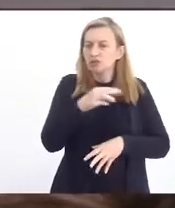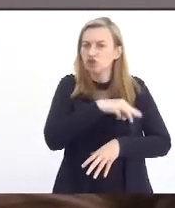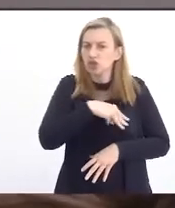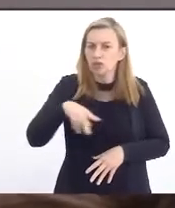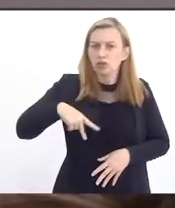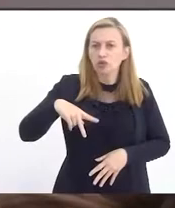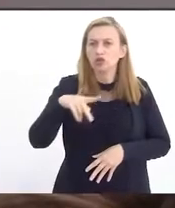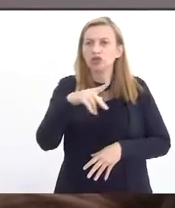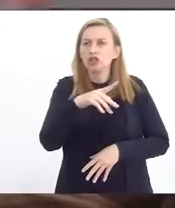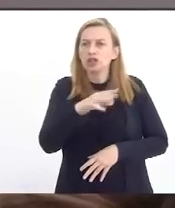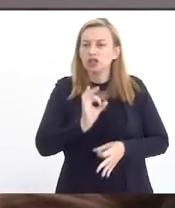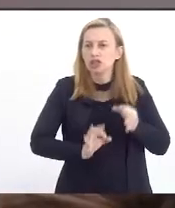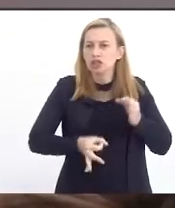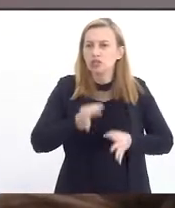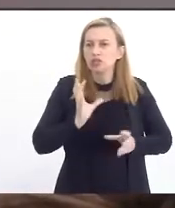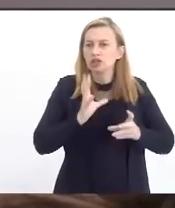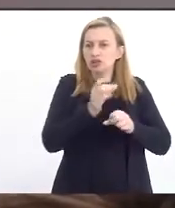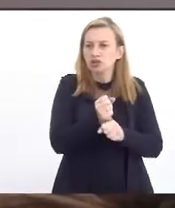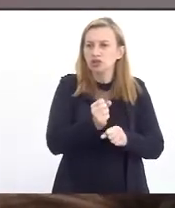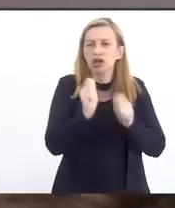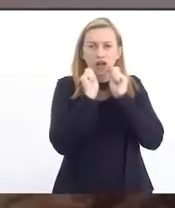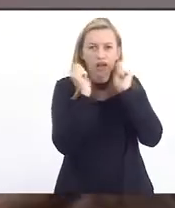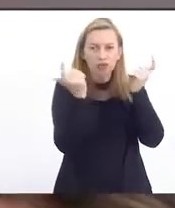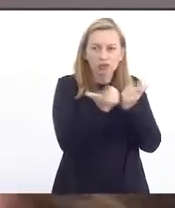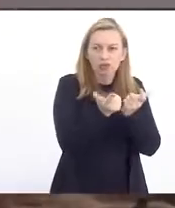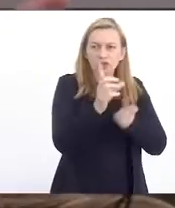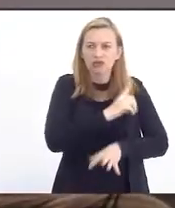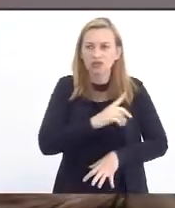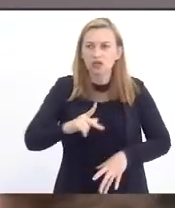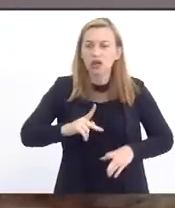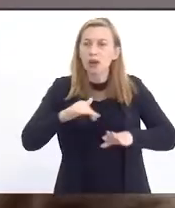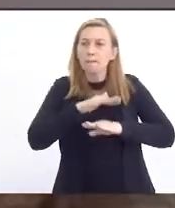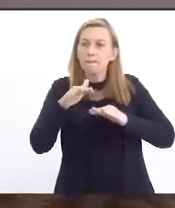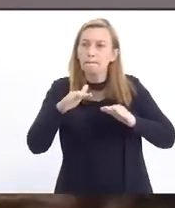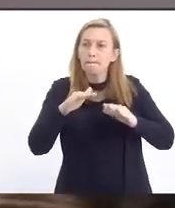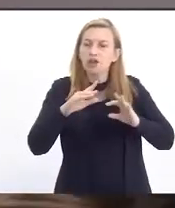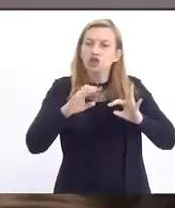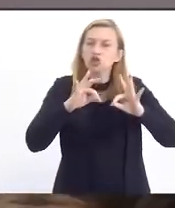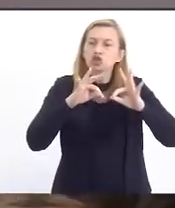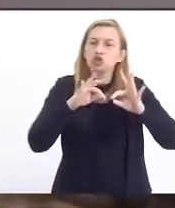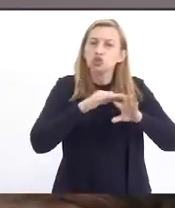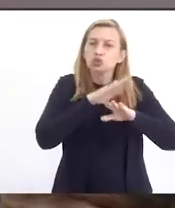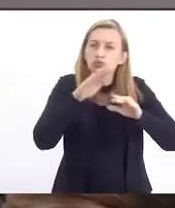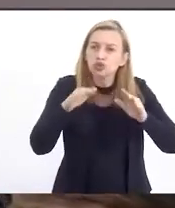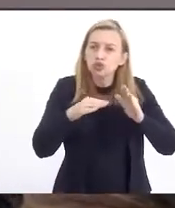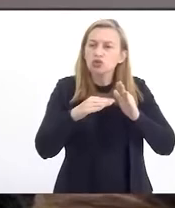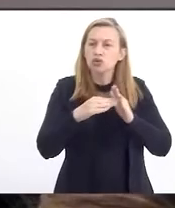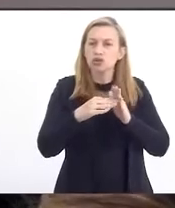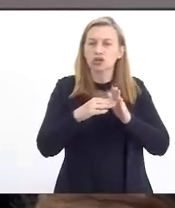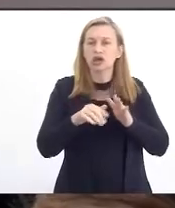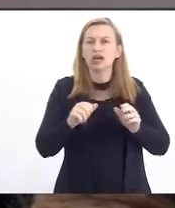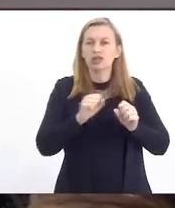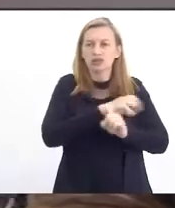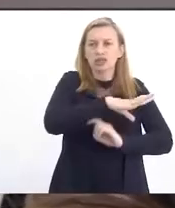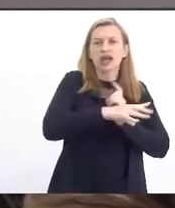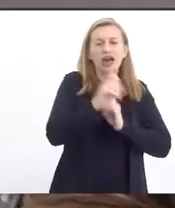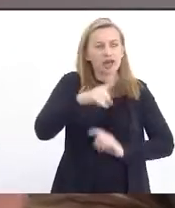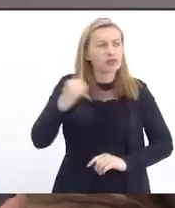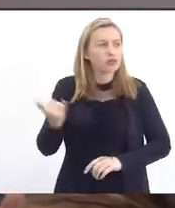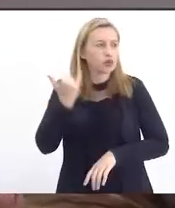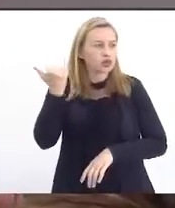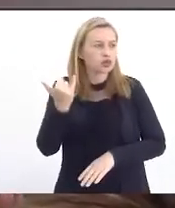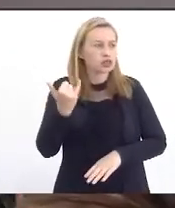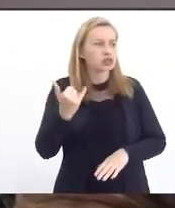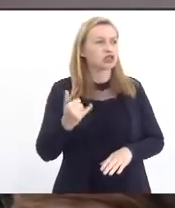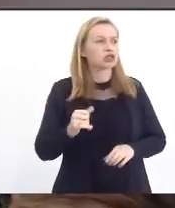Público, Tribunal de Contas, Assembleia Legislativa, Defensoria Pública, mas todos da sociedade. Então, acho que é importante que essas ações